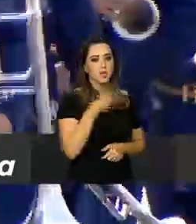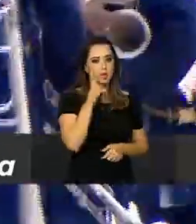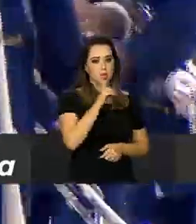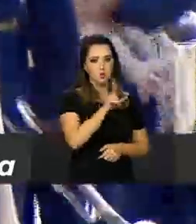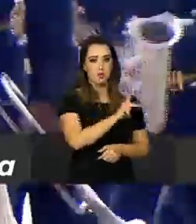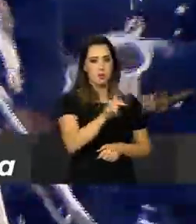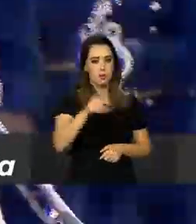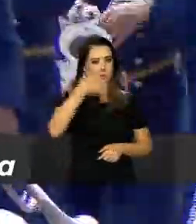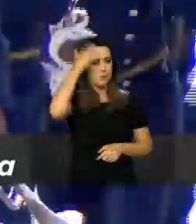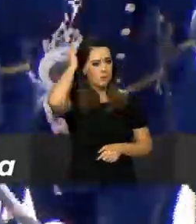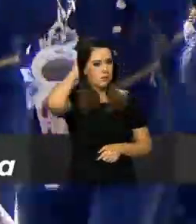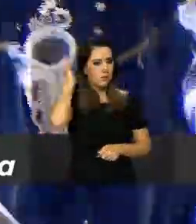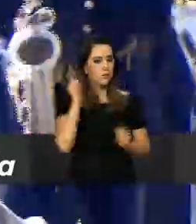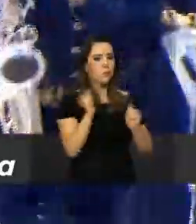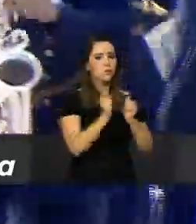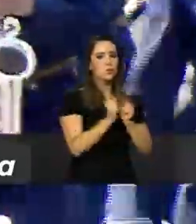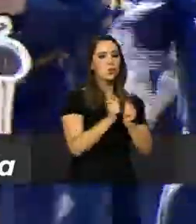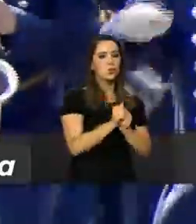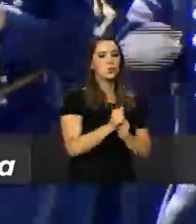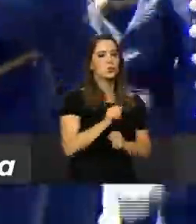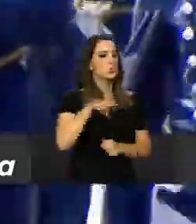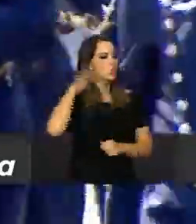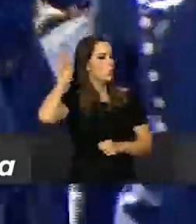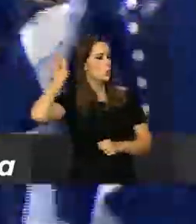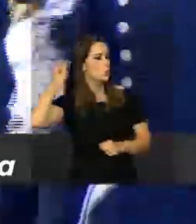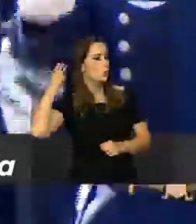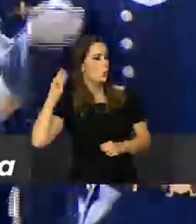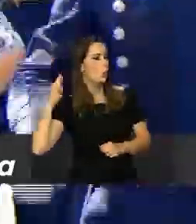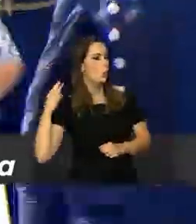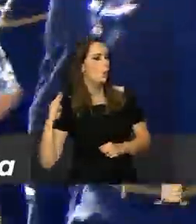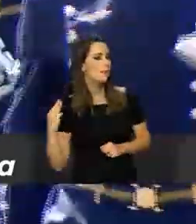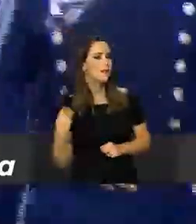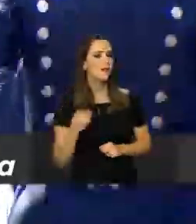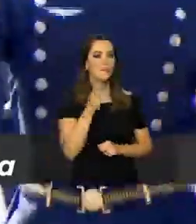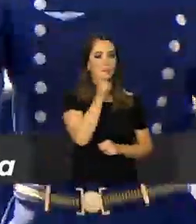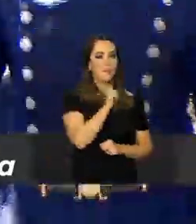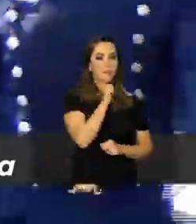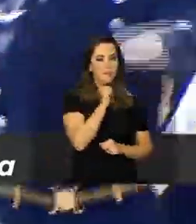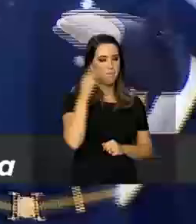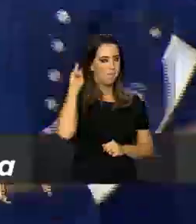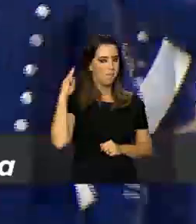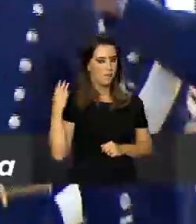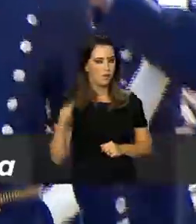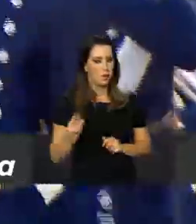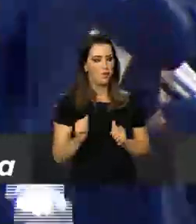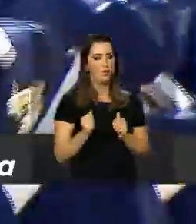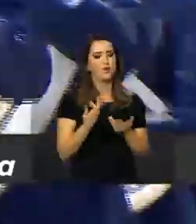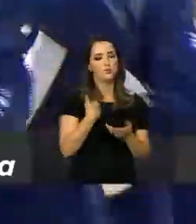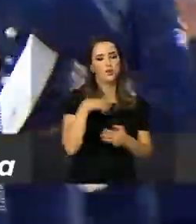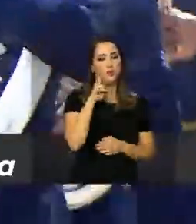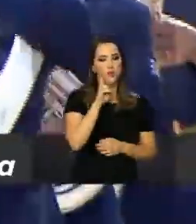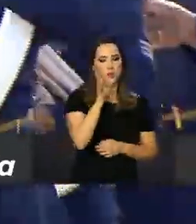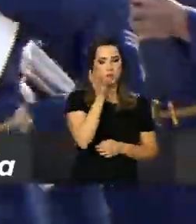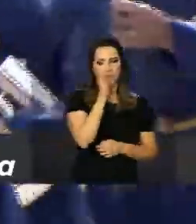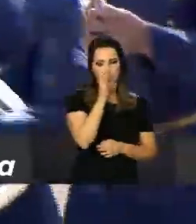o presidente da República, Michel Temer, acompanhado da primeira-dama, Marcela Temer, assistindo o desfile